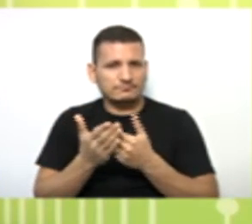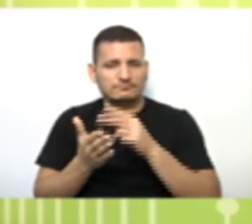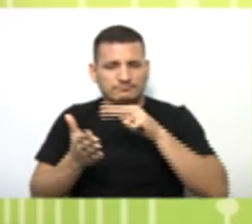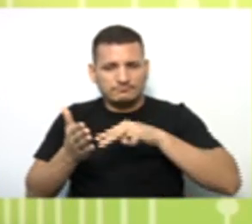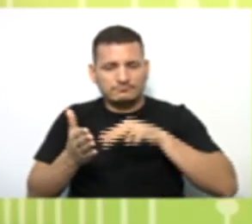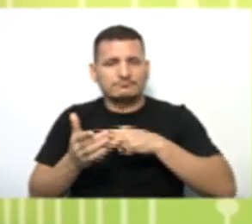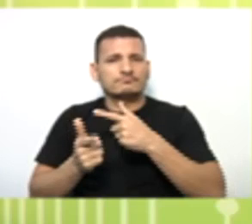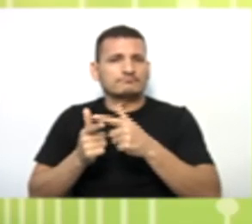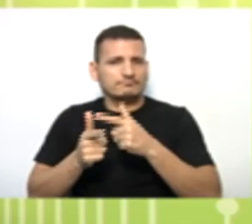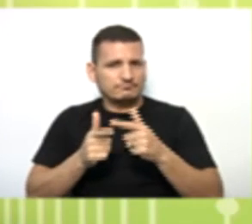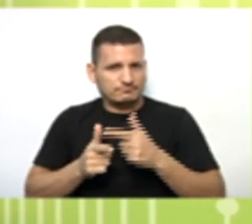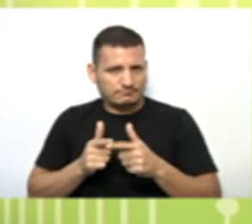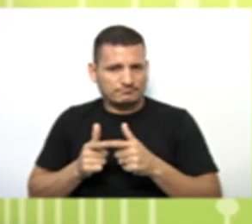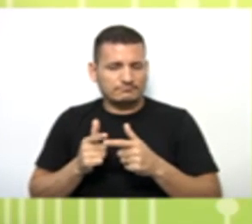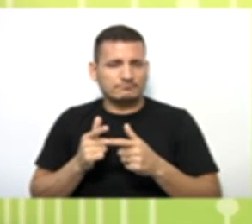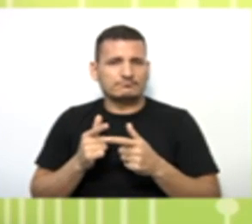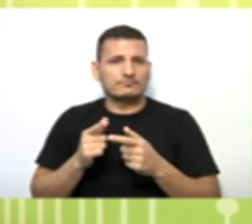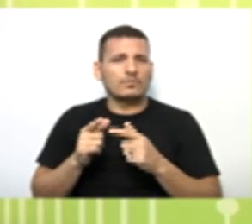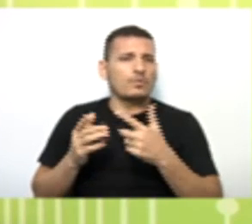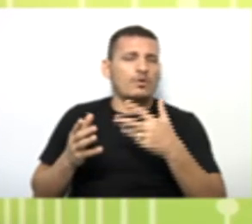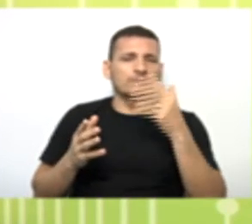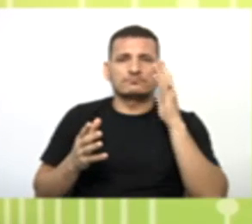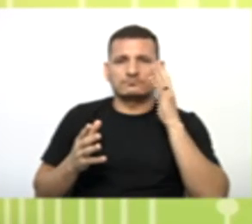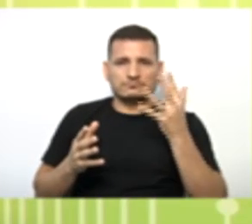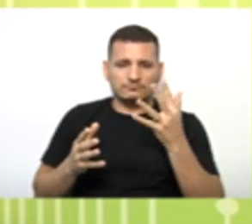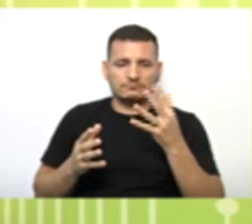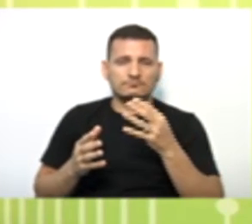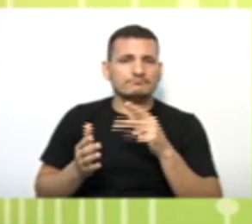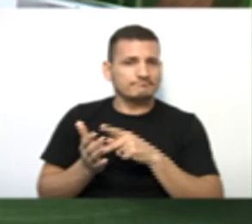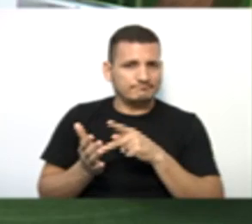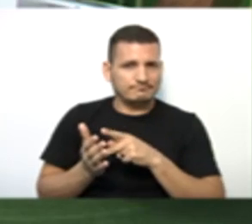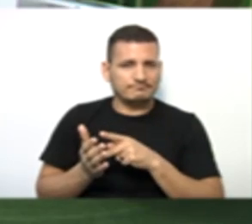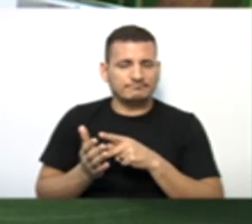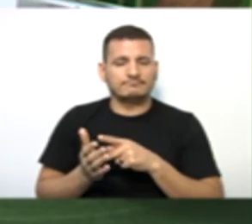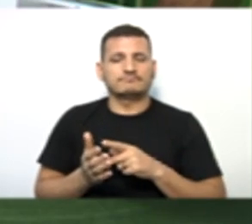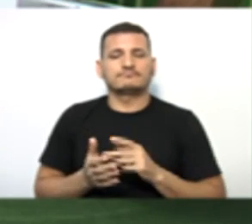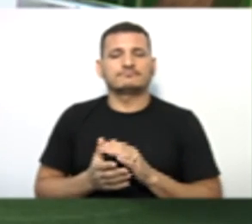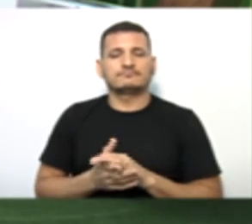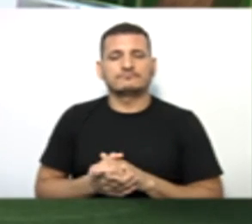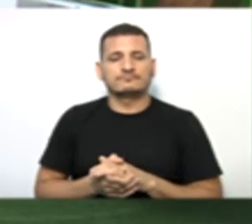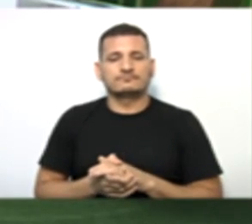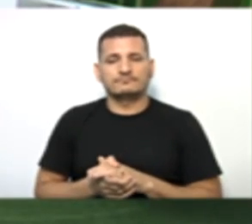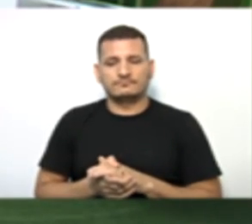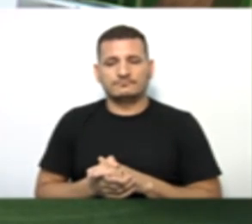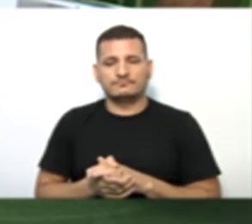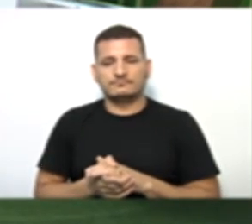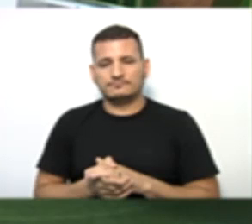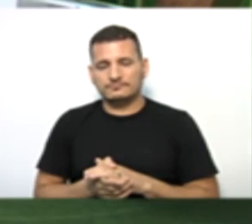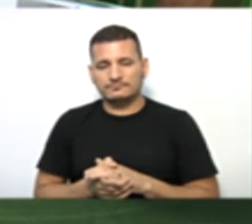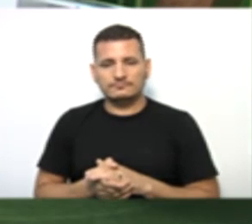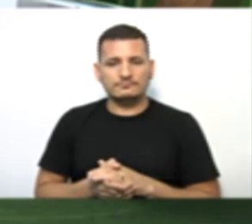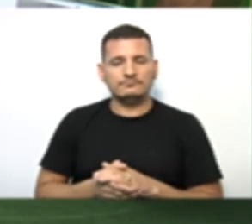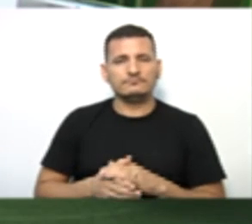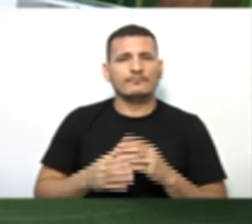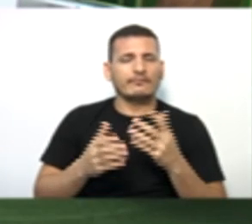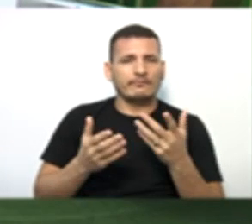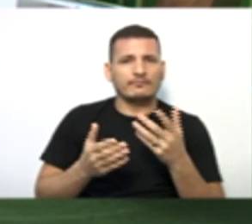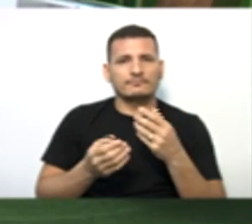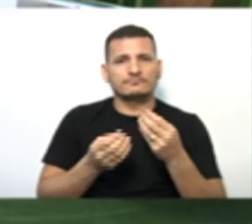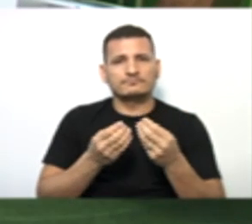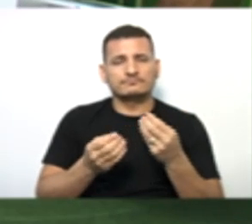em questão, a situação que você precisa resolver, não é verdade, professor? Até porque, como é que você vai resolver um